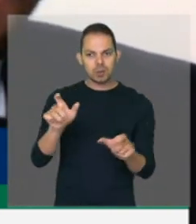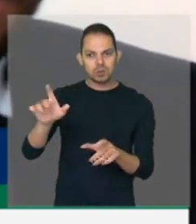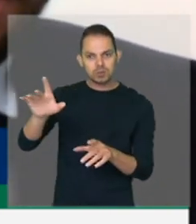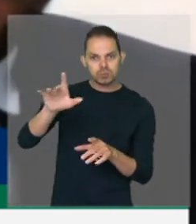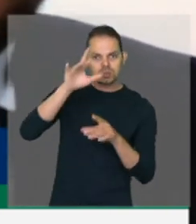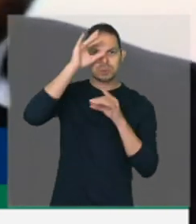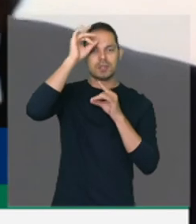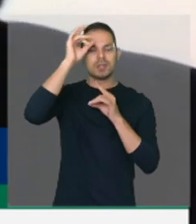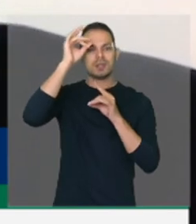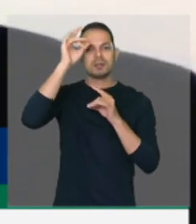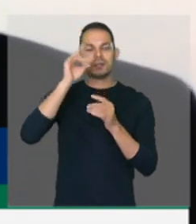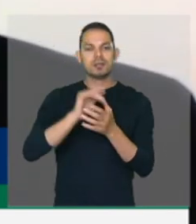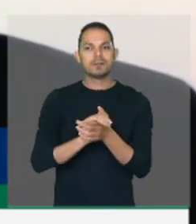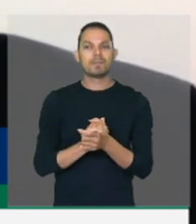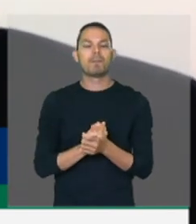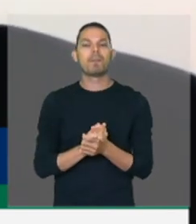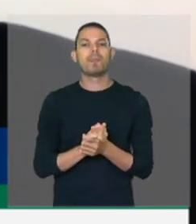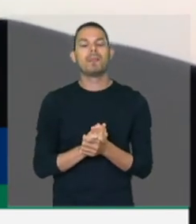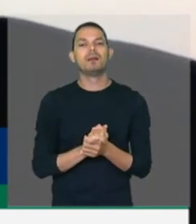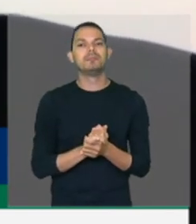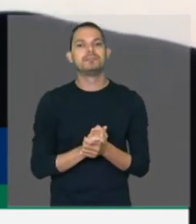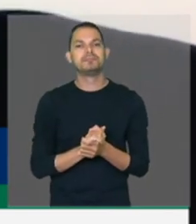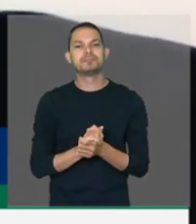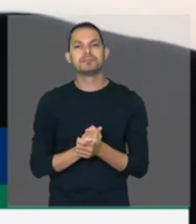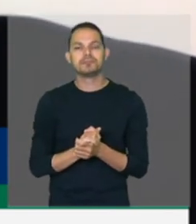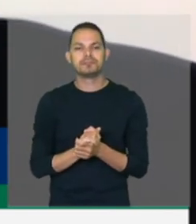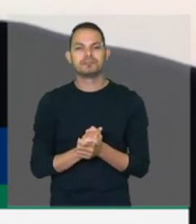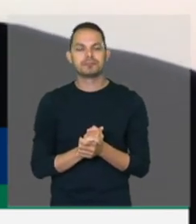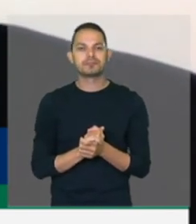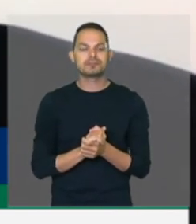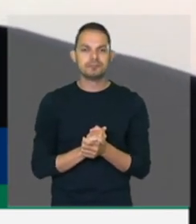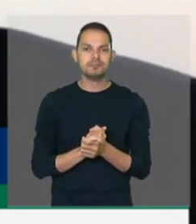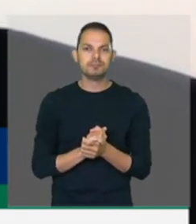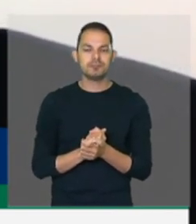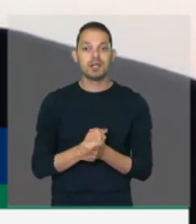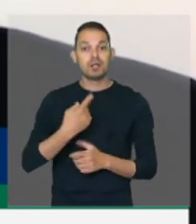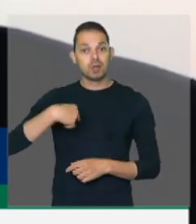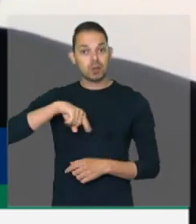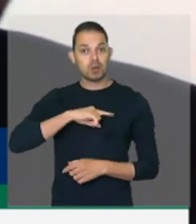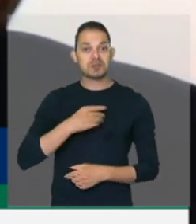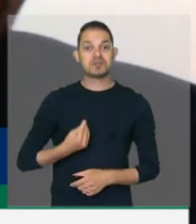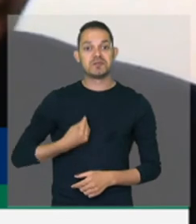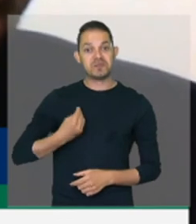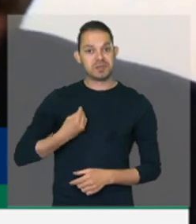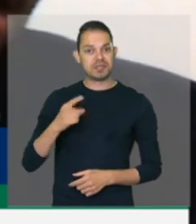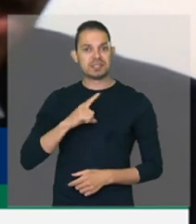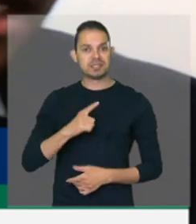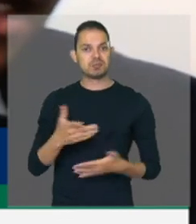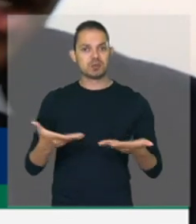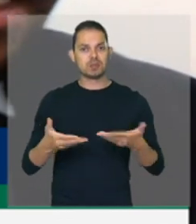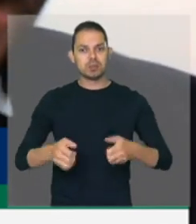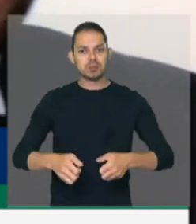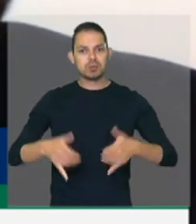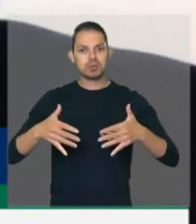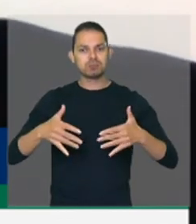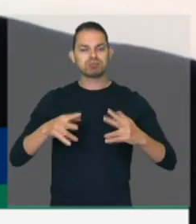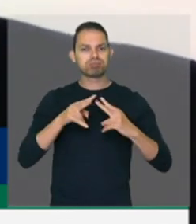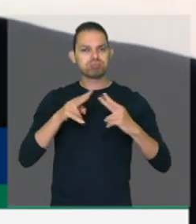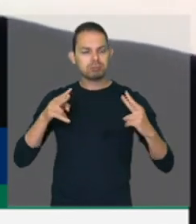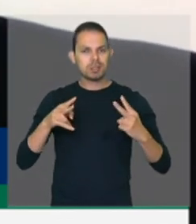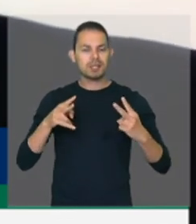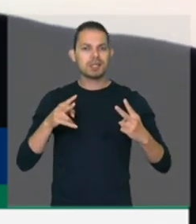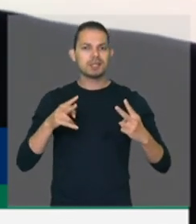antecederam, trazer o motivo pelo qual estamos aqui nesse momento, que é, de